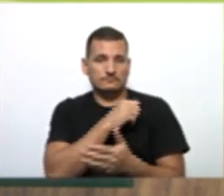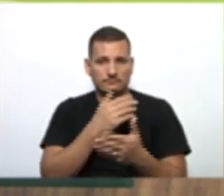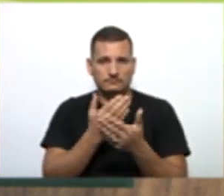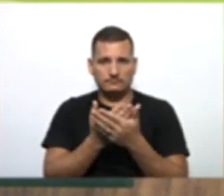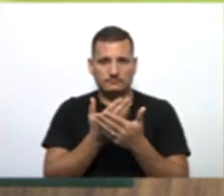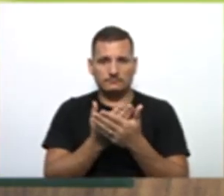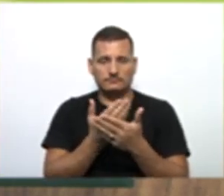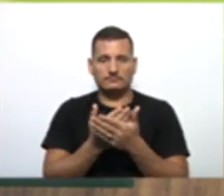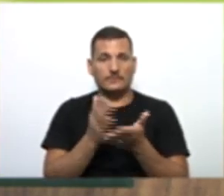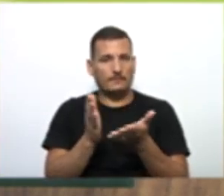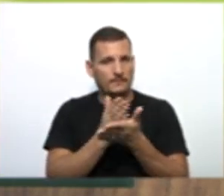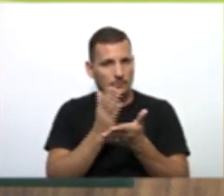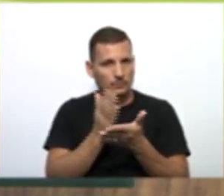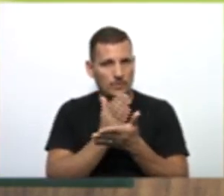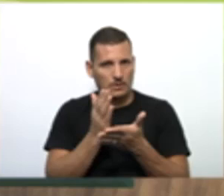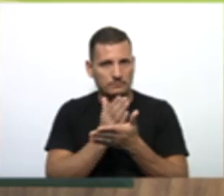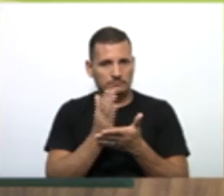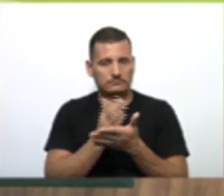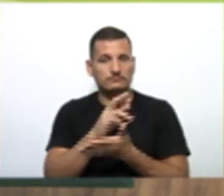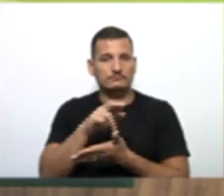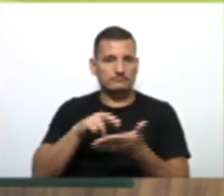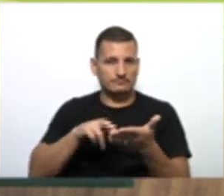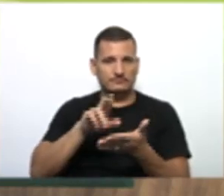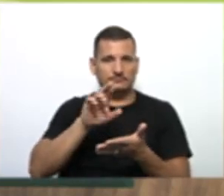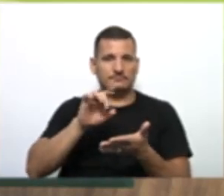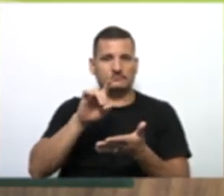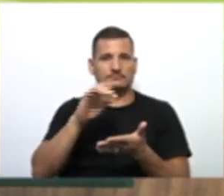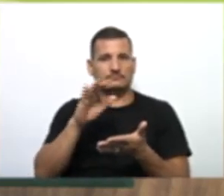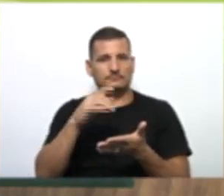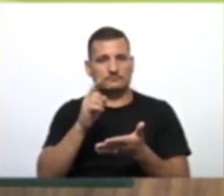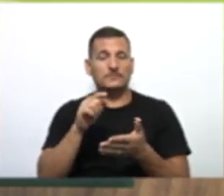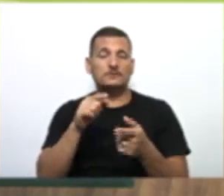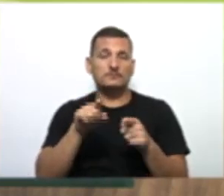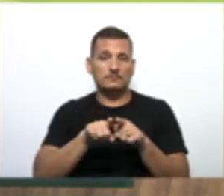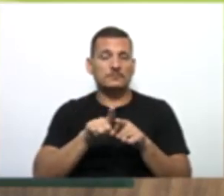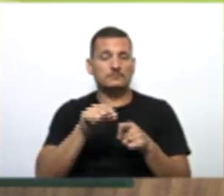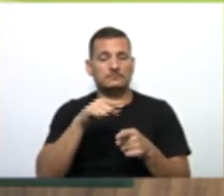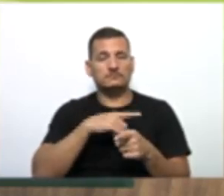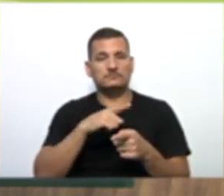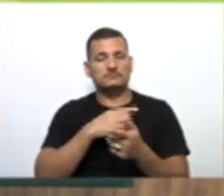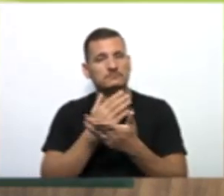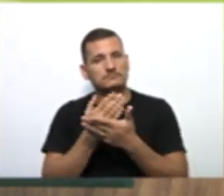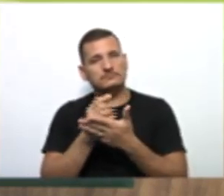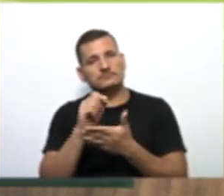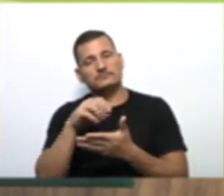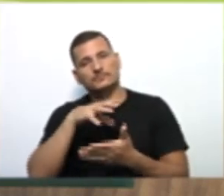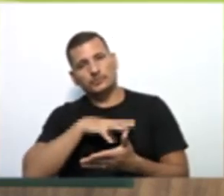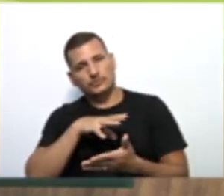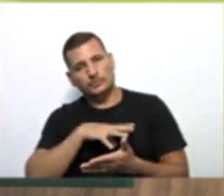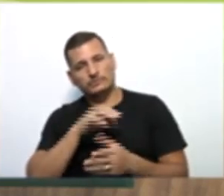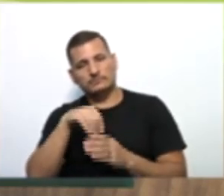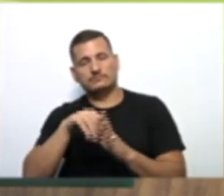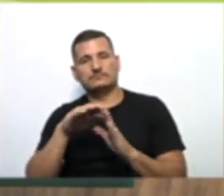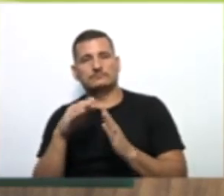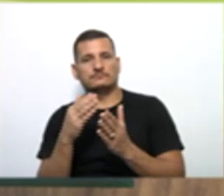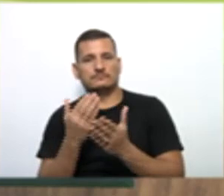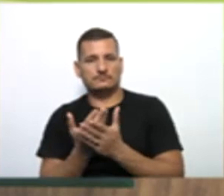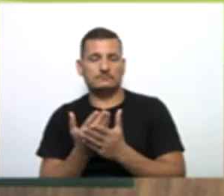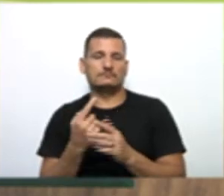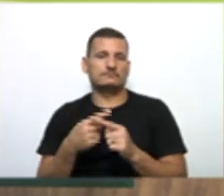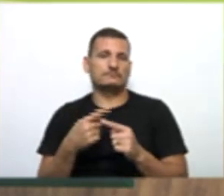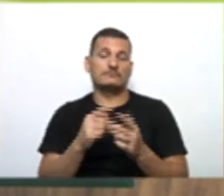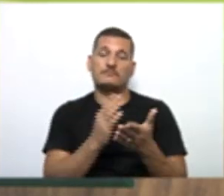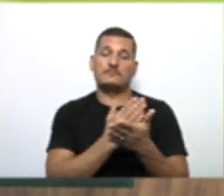estudando o Manual de Redação, ele também vai estar estudando para a disciplina de língua portuguesa na escola, porque o manual ele traz, né, muitas